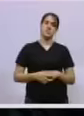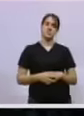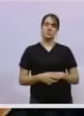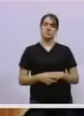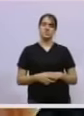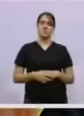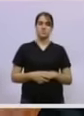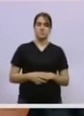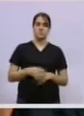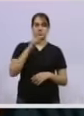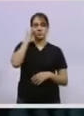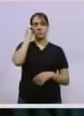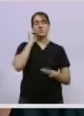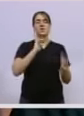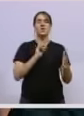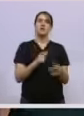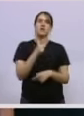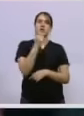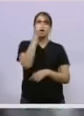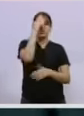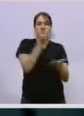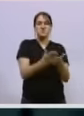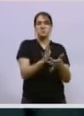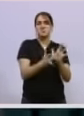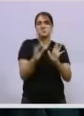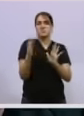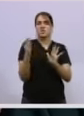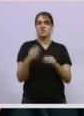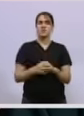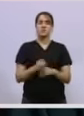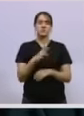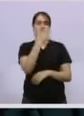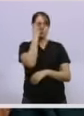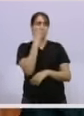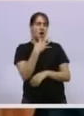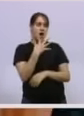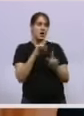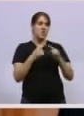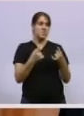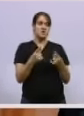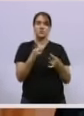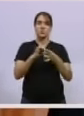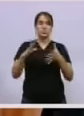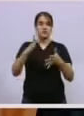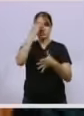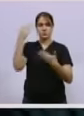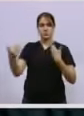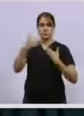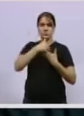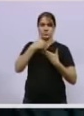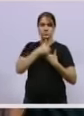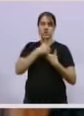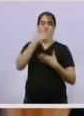Um Cristo mitológico, um Cristo que causa a admiração, mas que não mobiliza para a